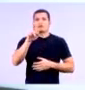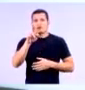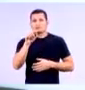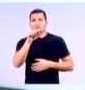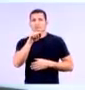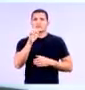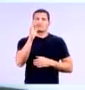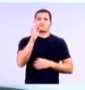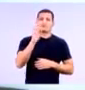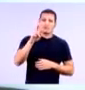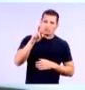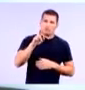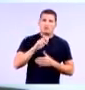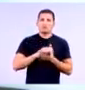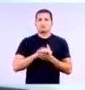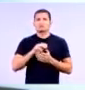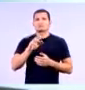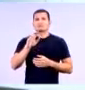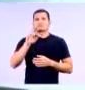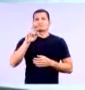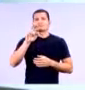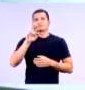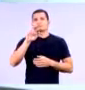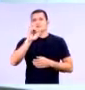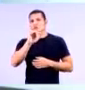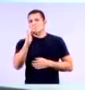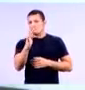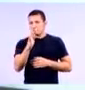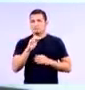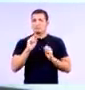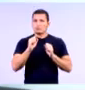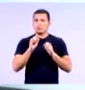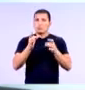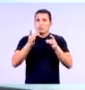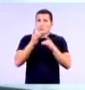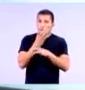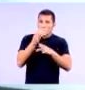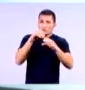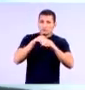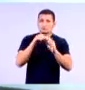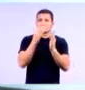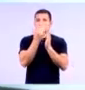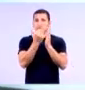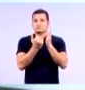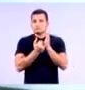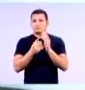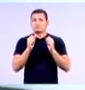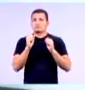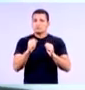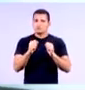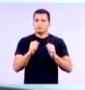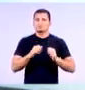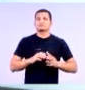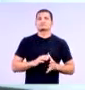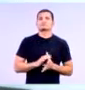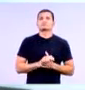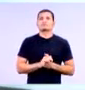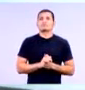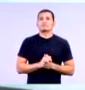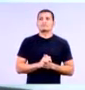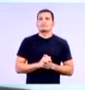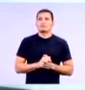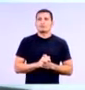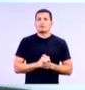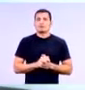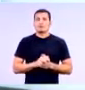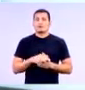seu for, seu while, seu if. Você pode criar um programa completo lá dentro. Ele pode definir uma funcionalidade bem complexa. Lógico que